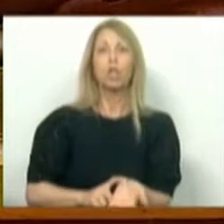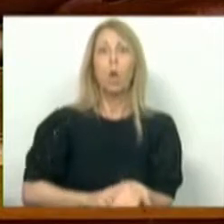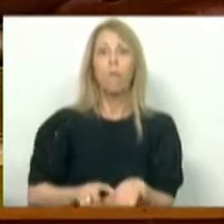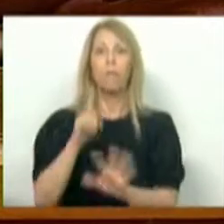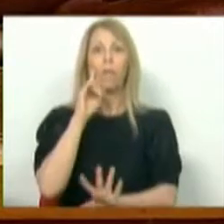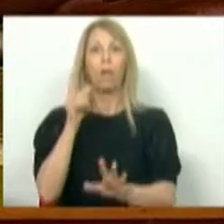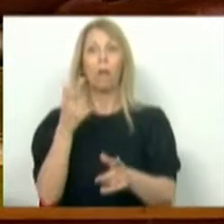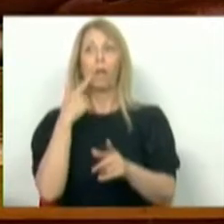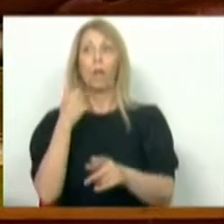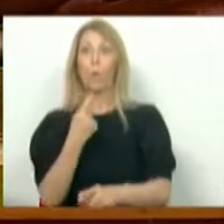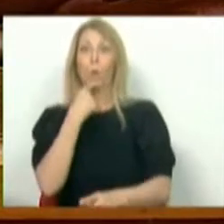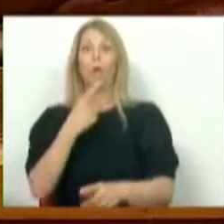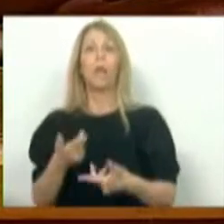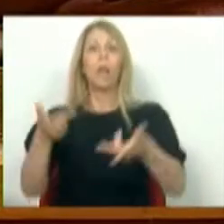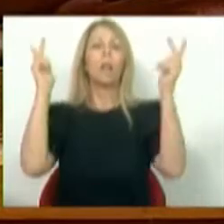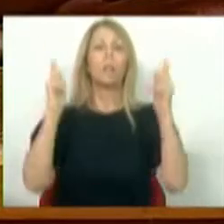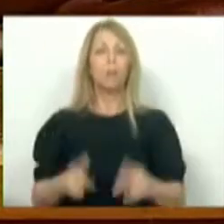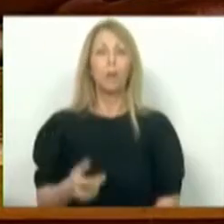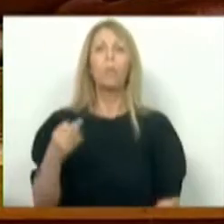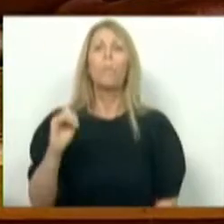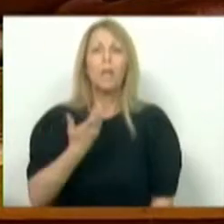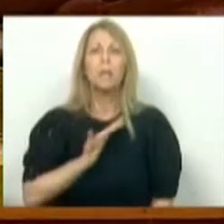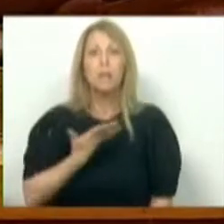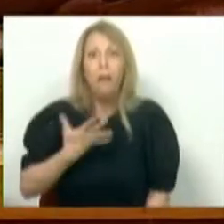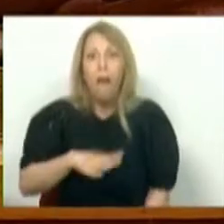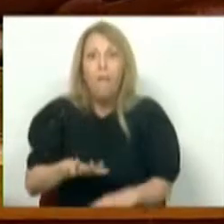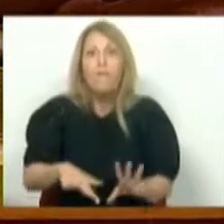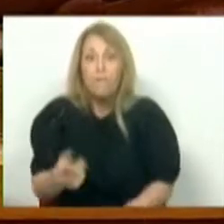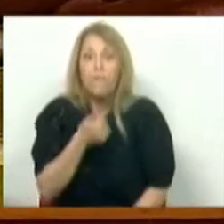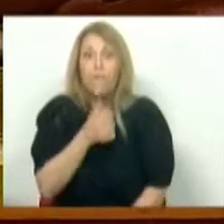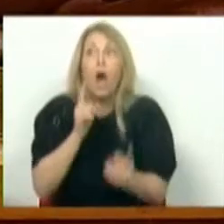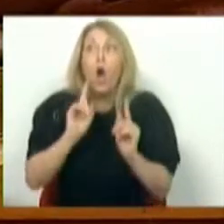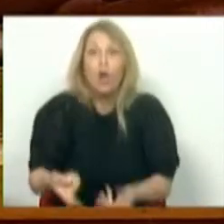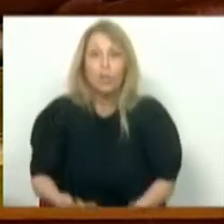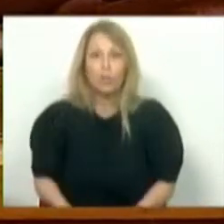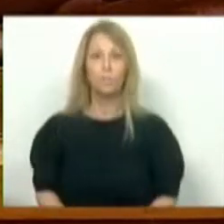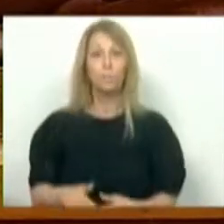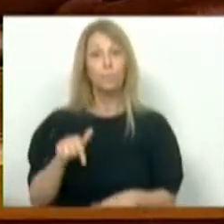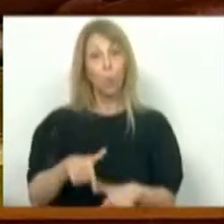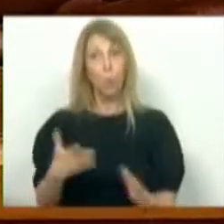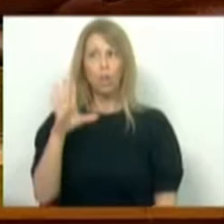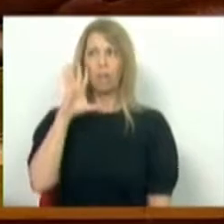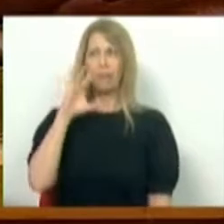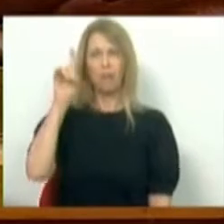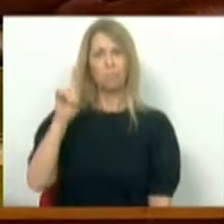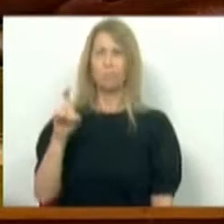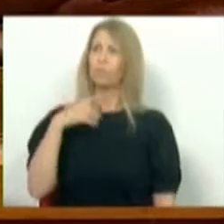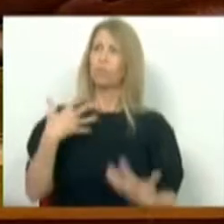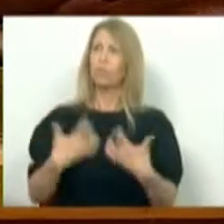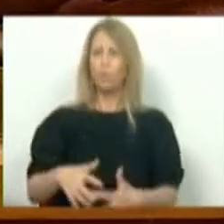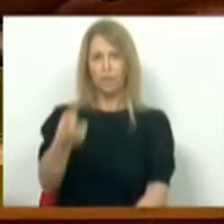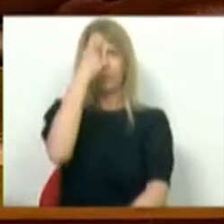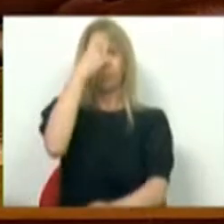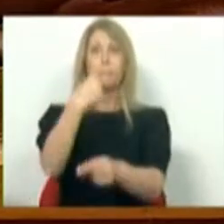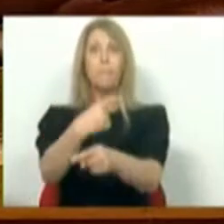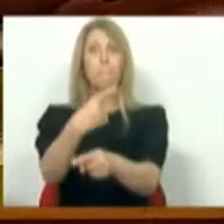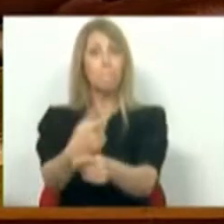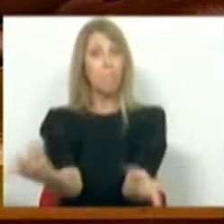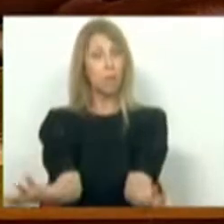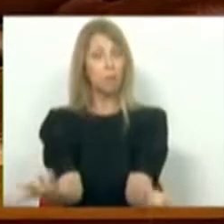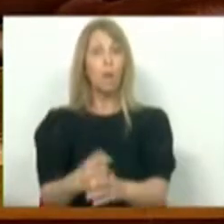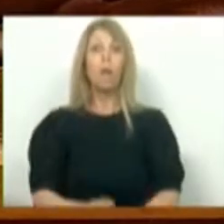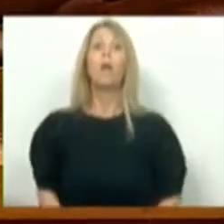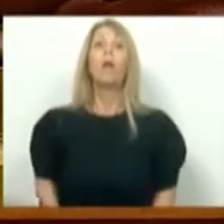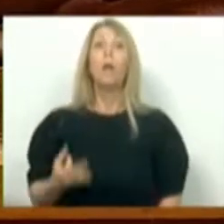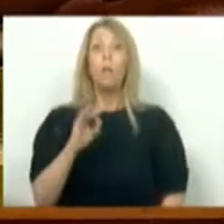PSD? Esta tarde ficámos mais uma vez na dúvida. Ao mesmo tempo que o PSD clama contra o